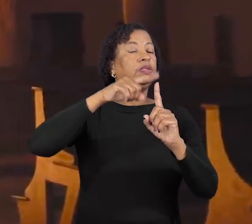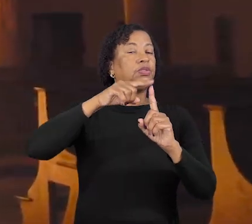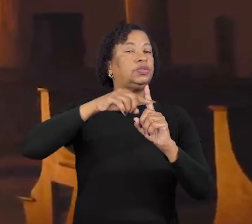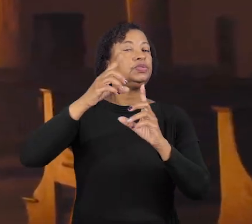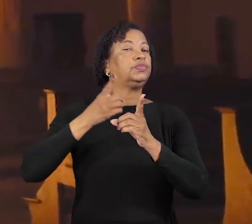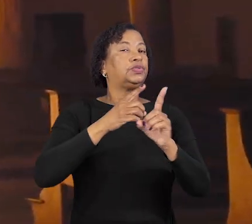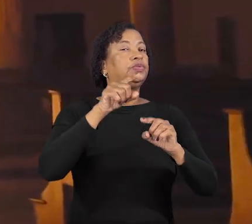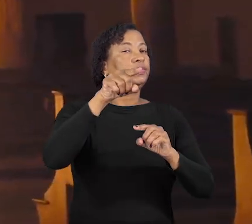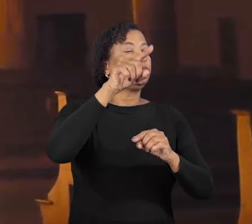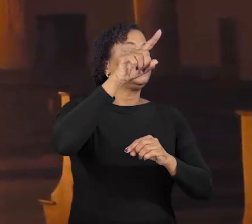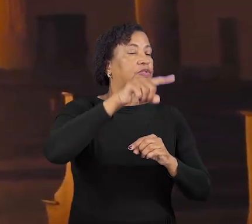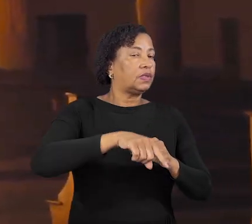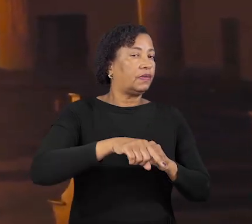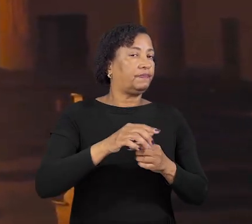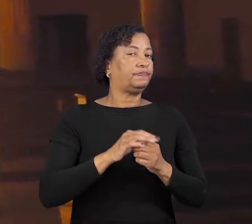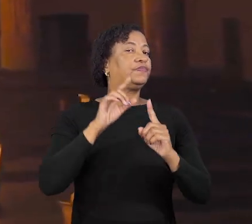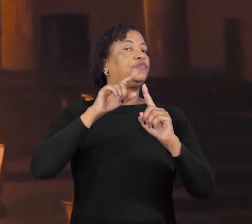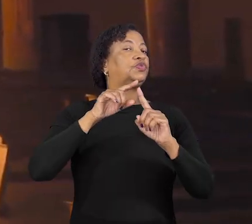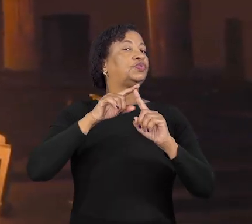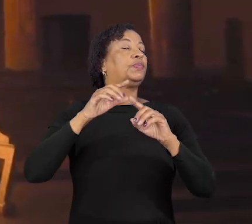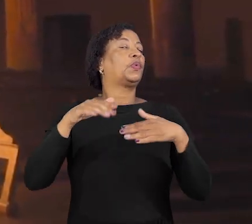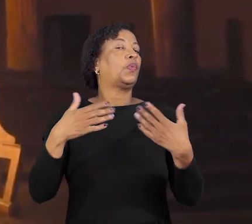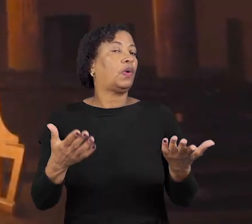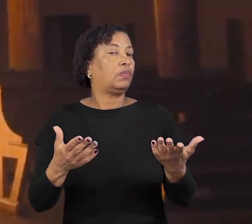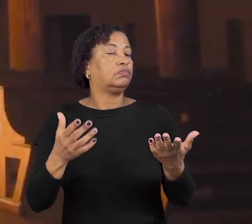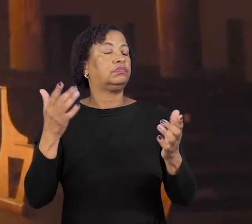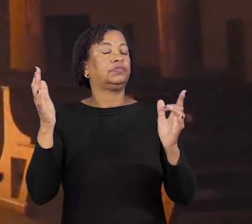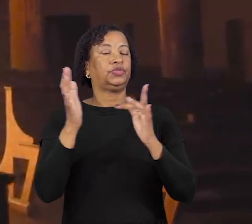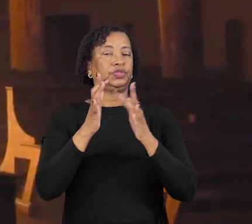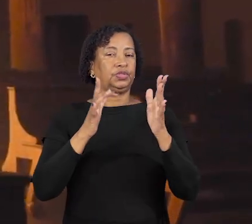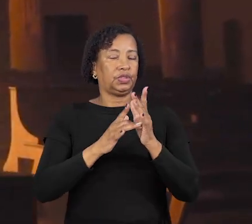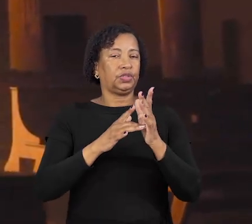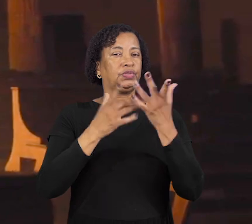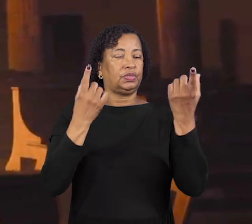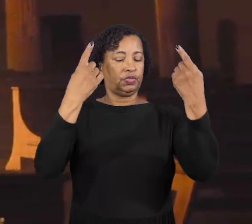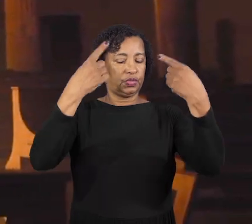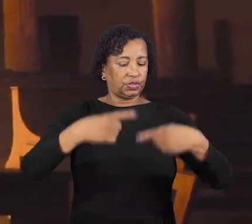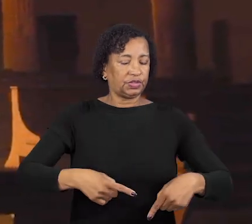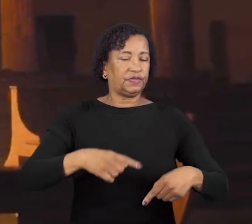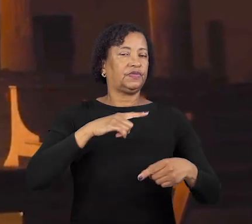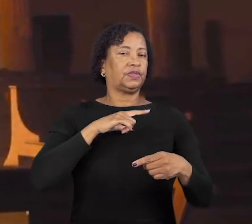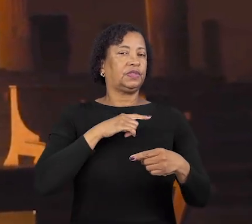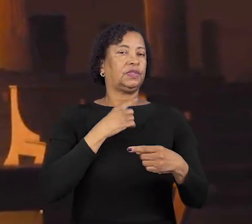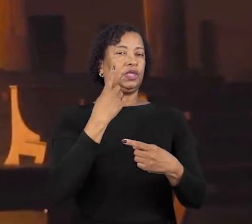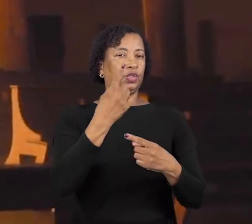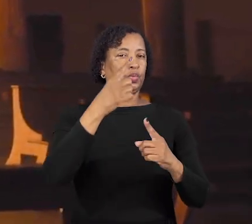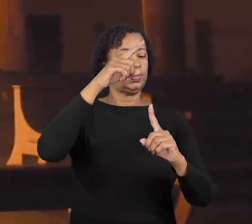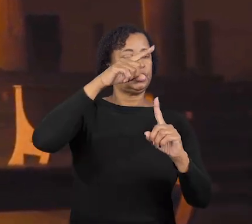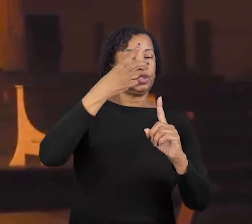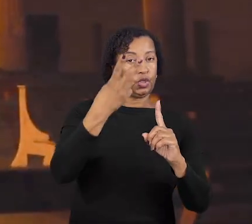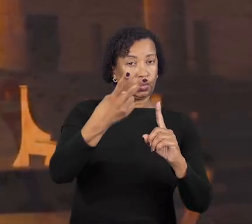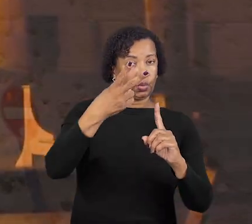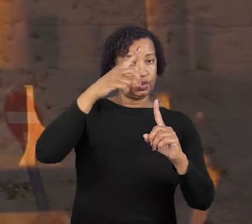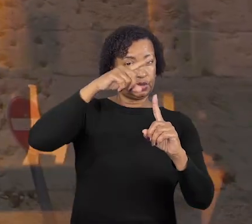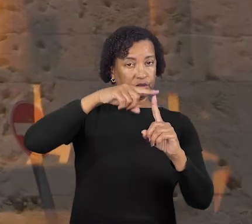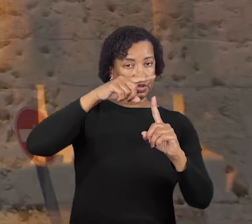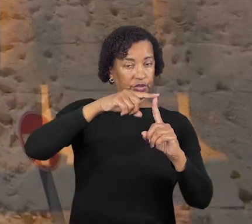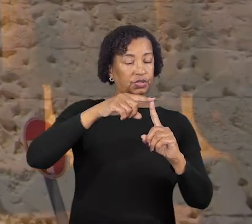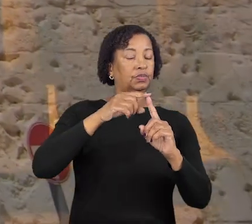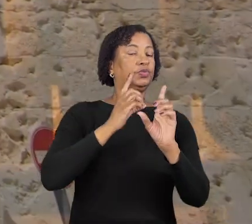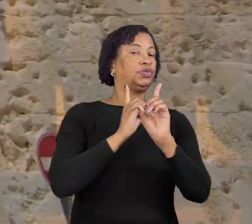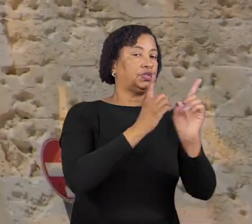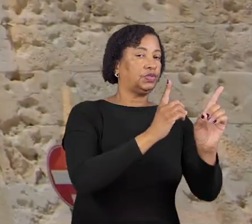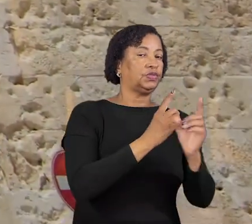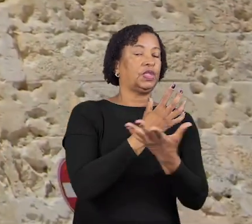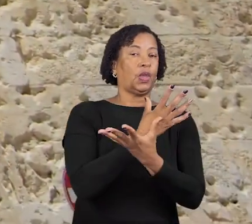de discípulo você é? Jesus lança um desafio dizendo que há dois tipos de discípulos. Os muitos e os